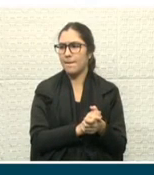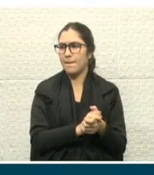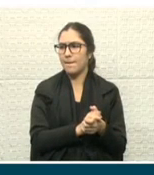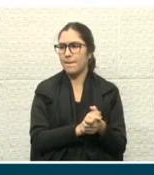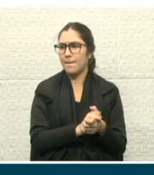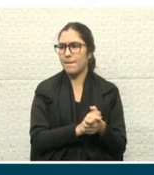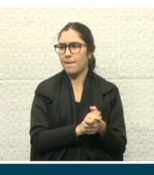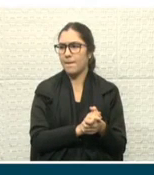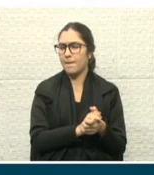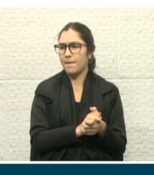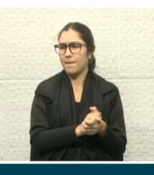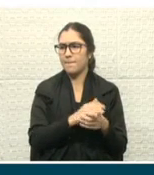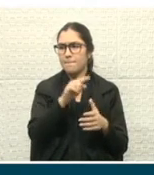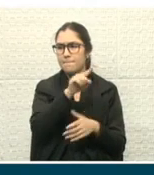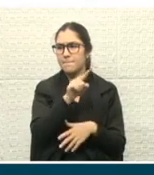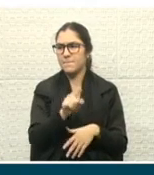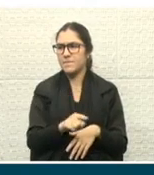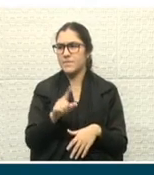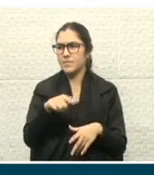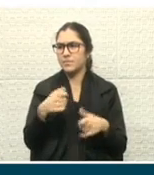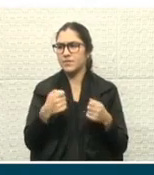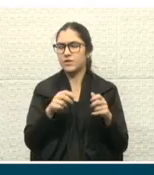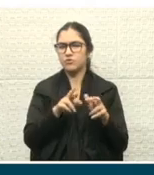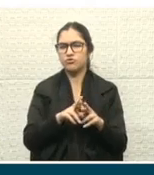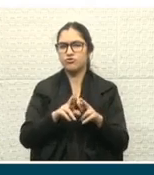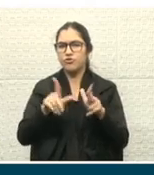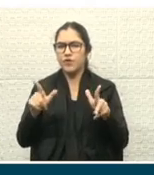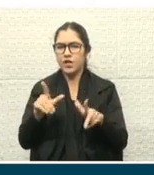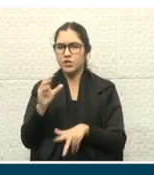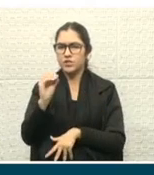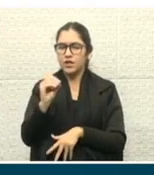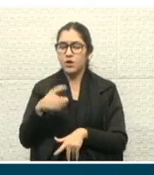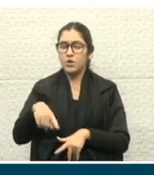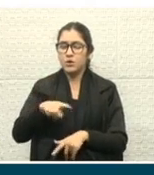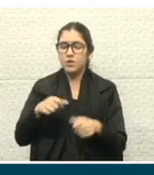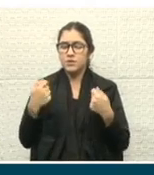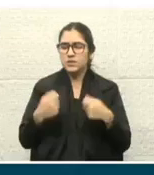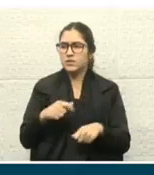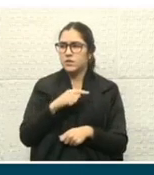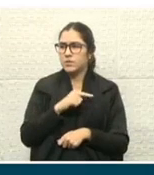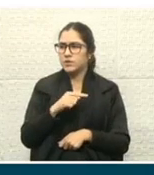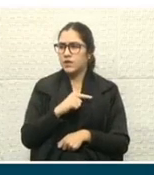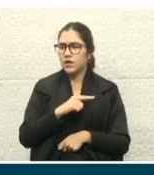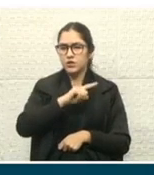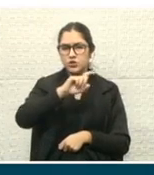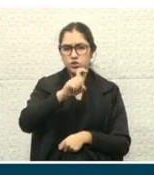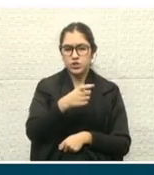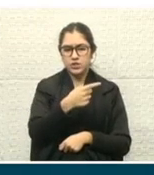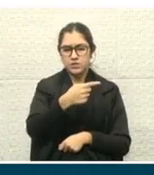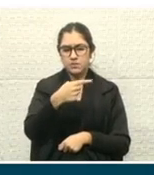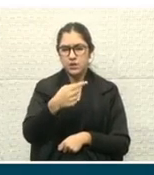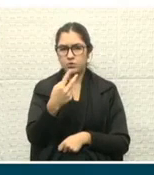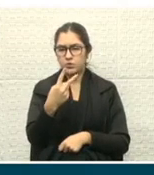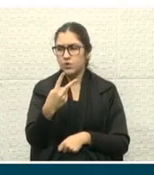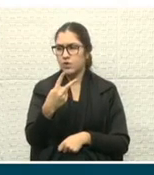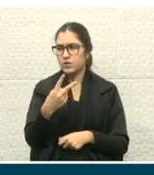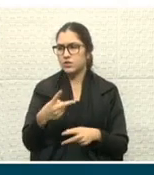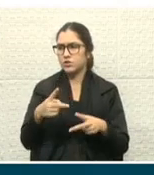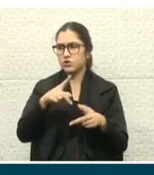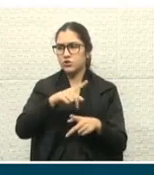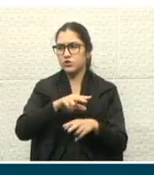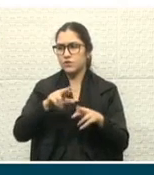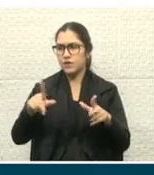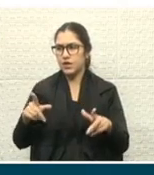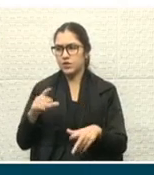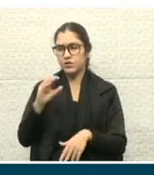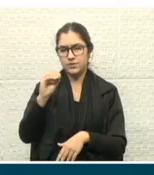a imaginário de z, ela precisa ser diferente de zero. Então, nós precisamos ter que x menos 2 seja diferente